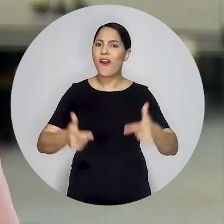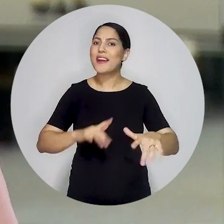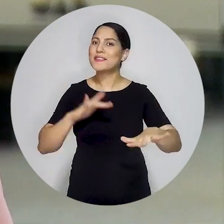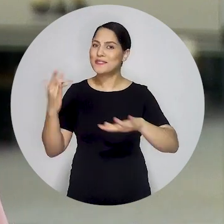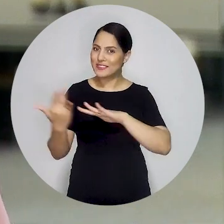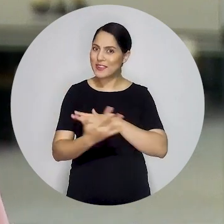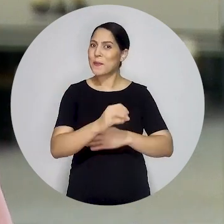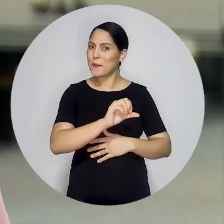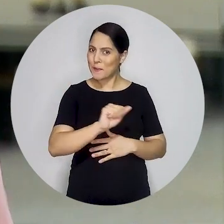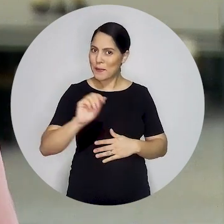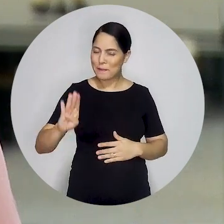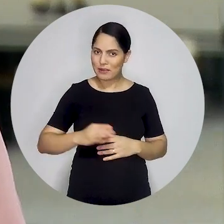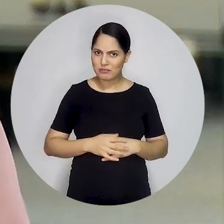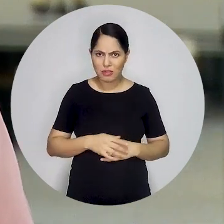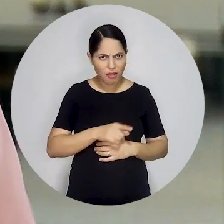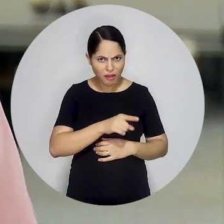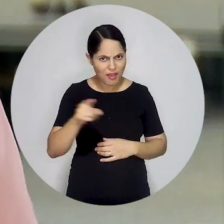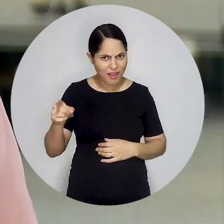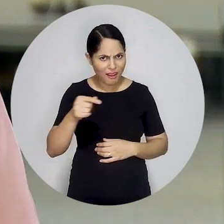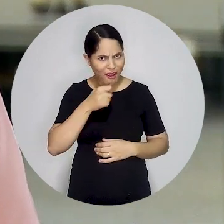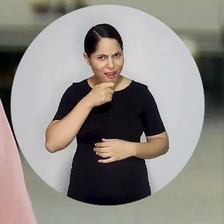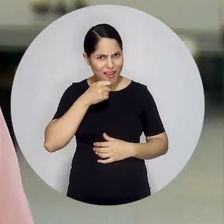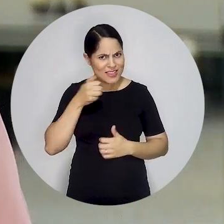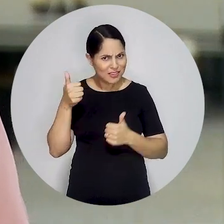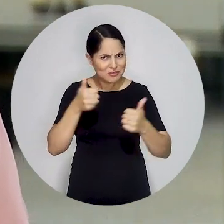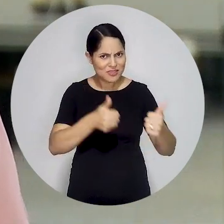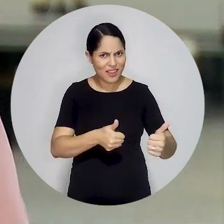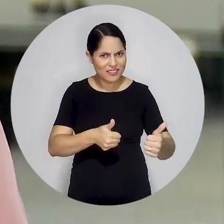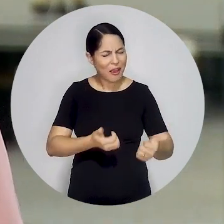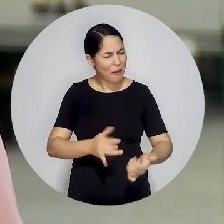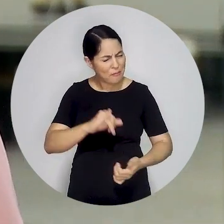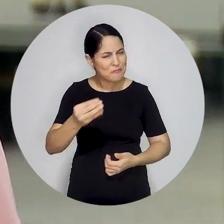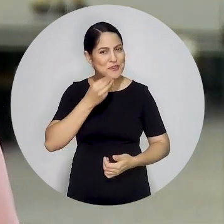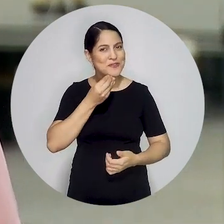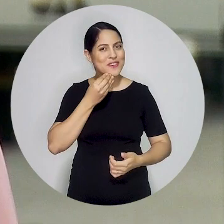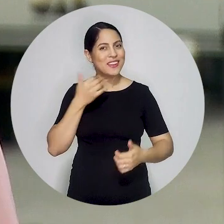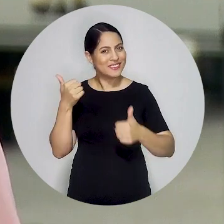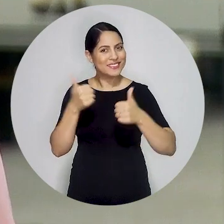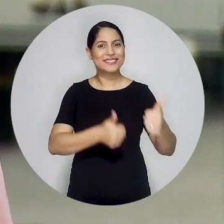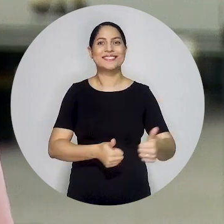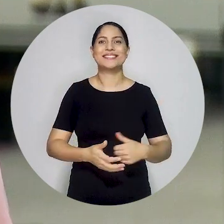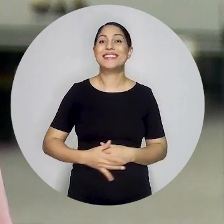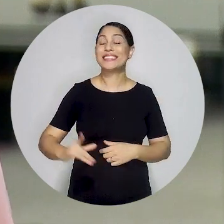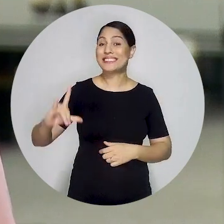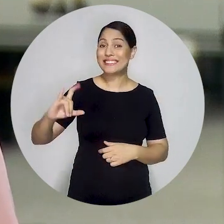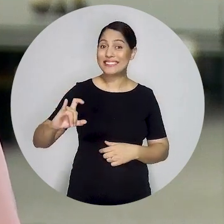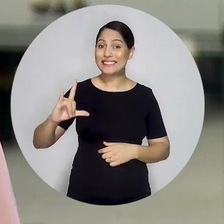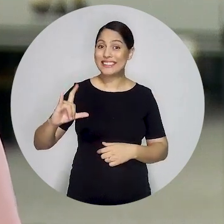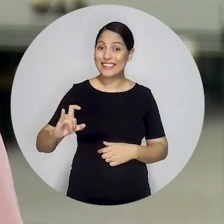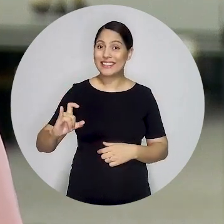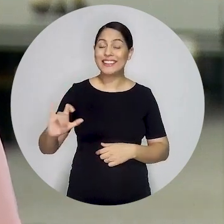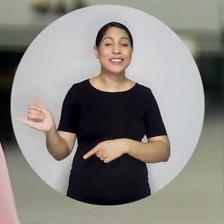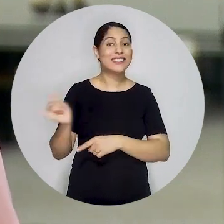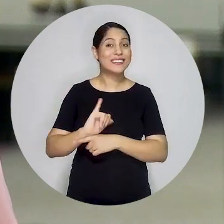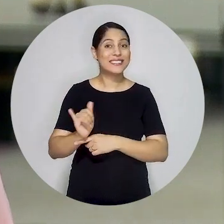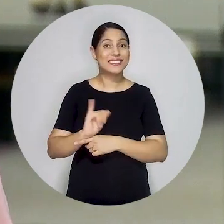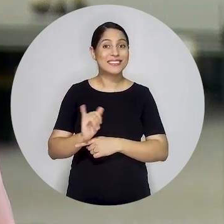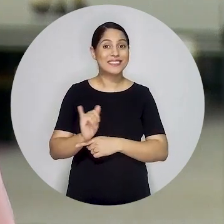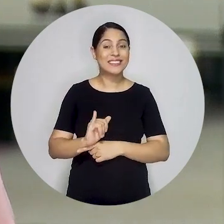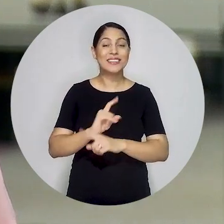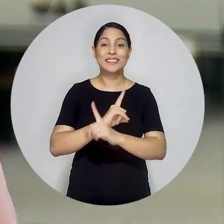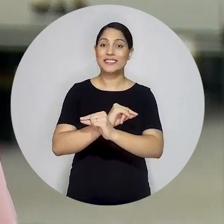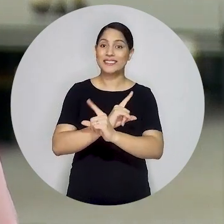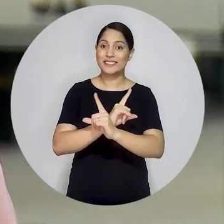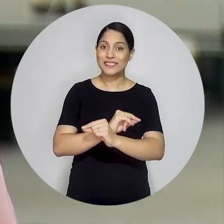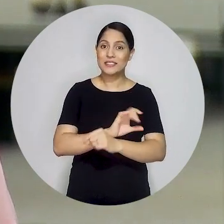seguidores nas redes sociais da Ordem dos Advogados do Brasil. Se você ainda não nos acompanha por lá, não perca tempo. Estamos